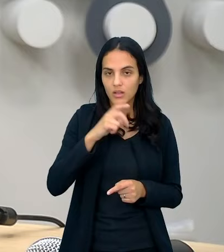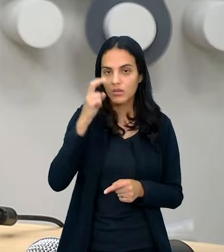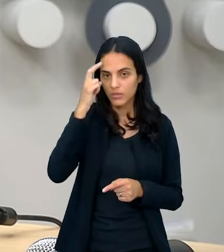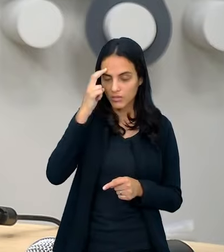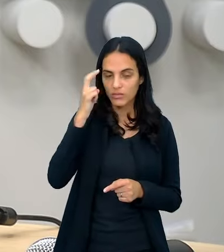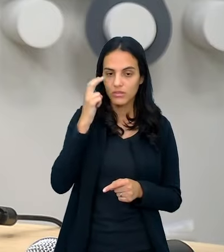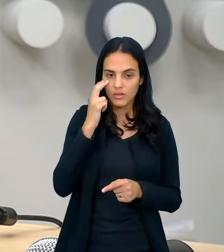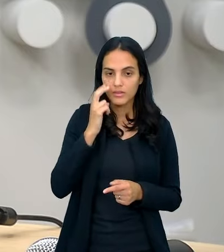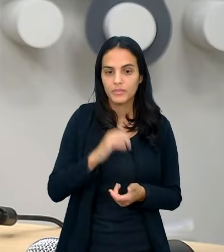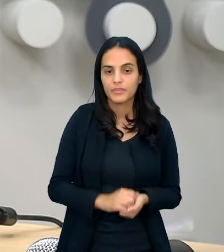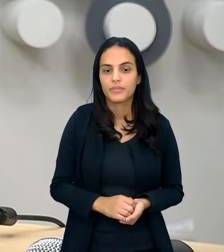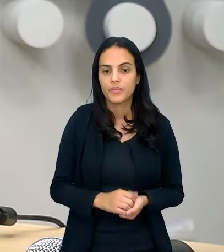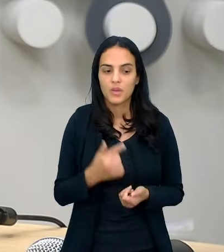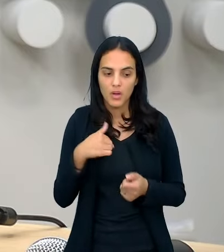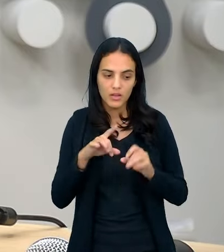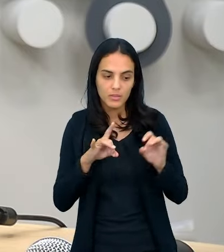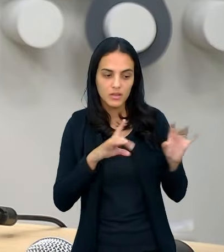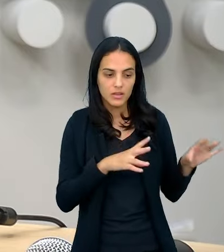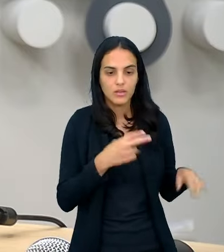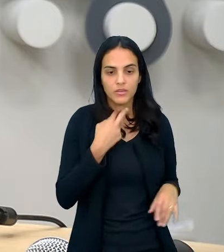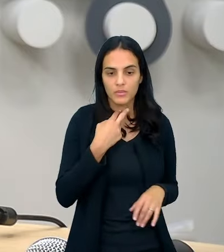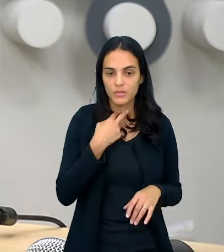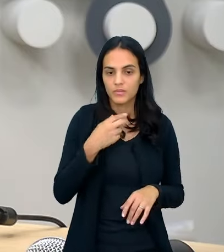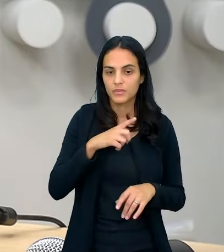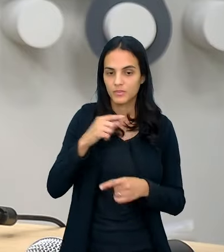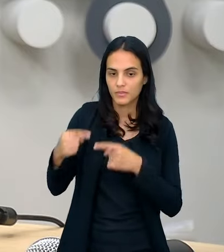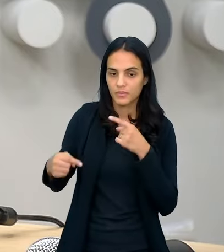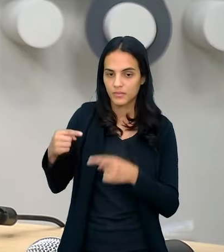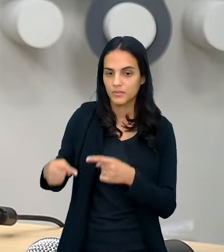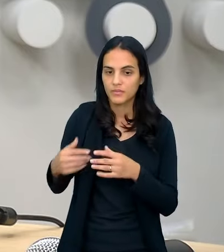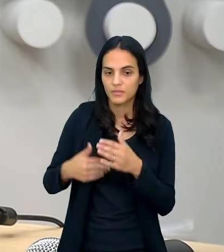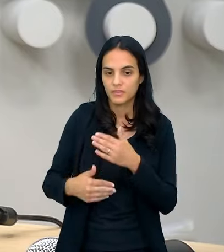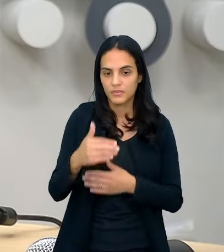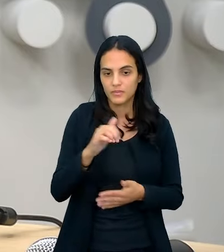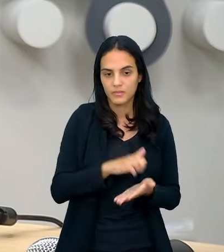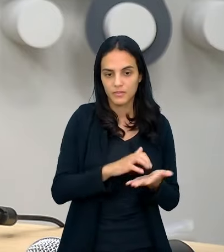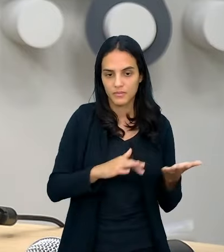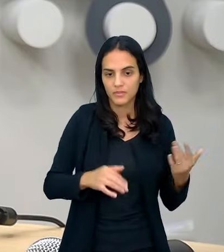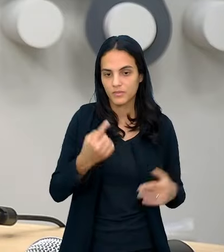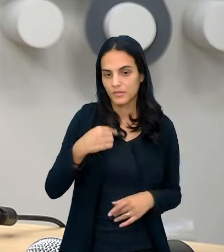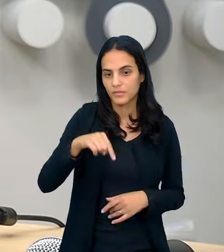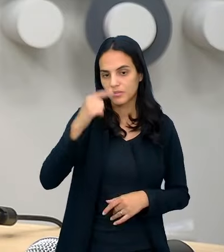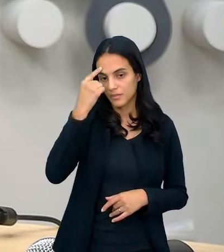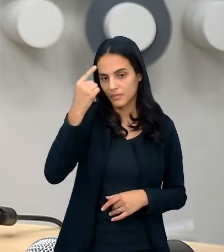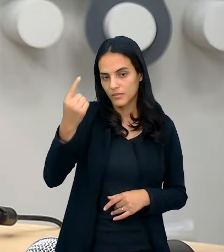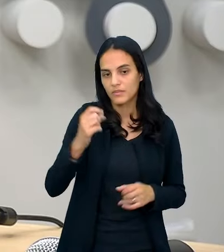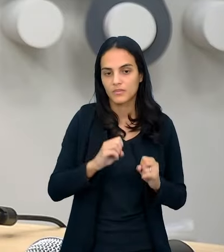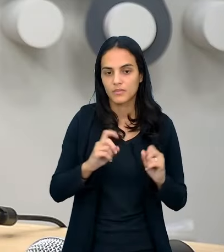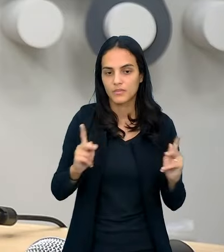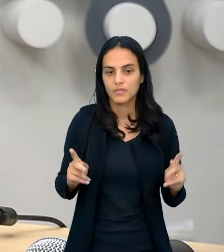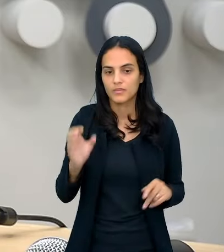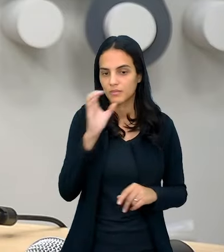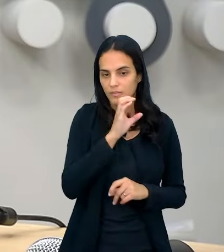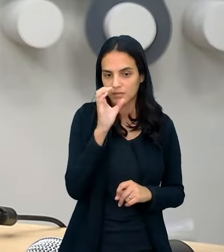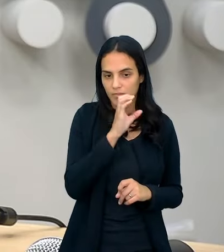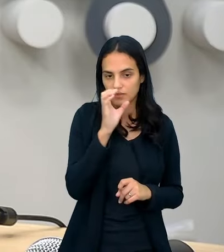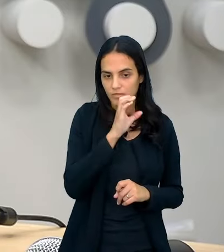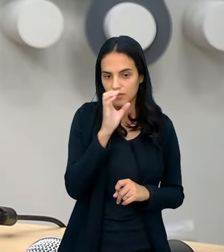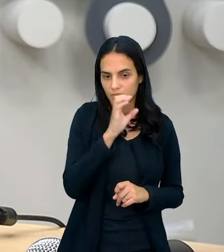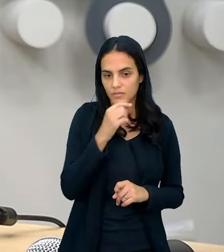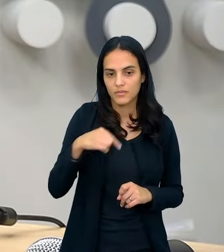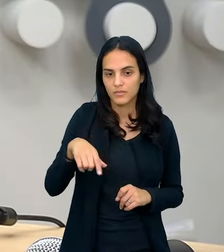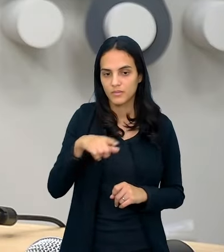gente não pode deixar isso de lado. Tem uma discussão bem bacana no decorrer dessa atividade que é para a gente pensar isso, tá? Vamos rapidinho, né? Aí a